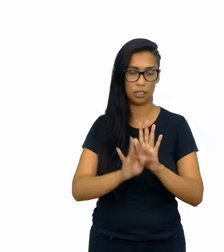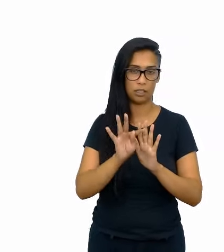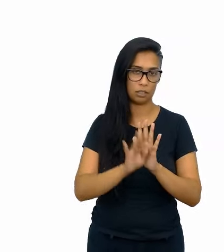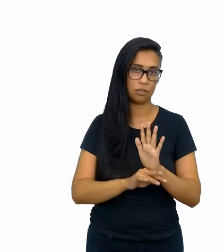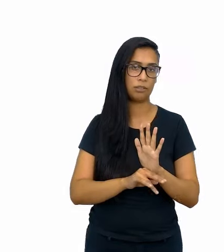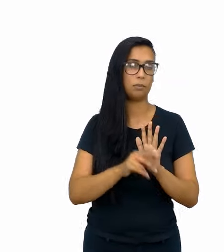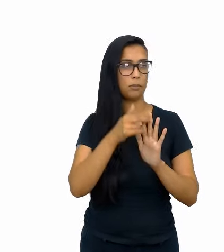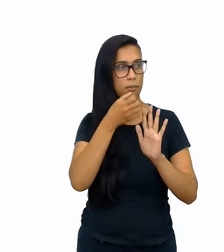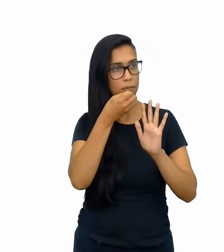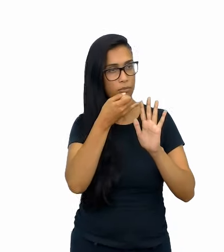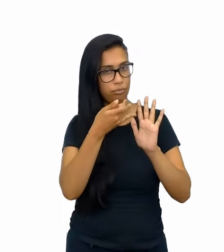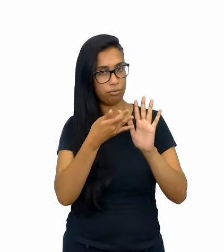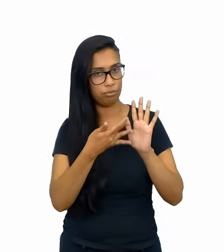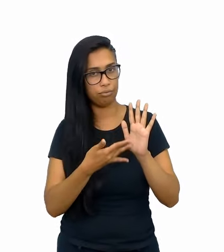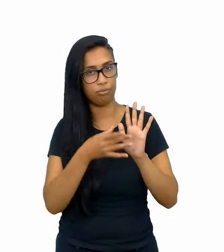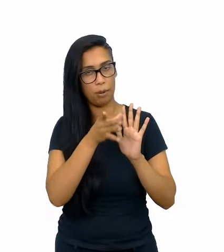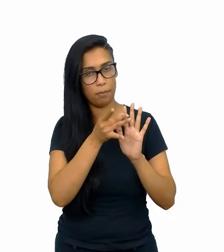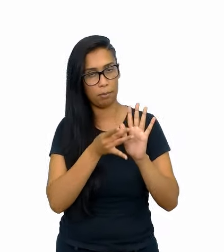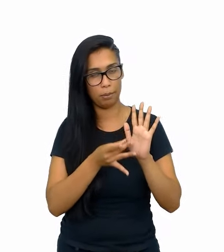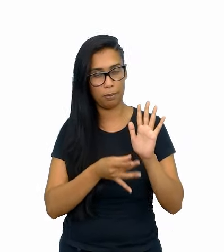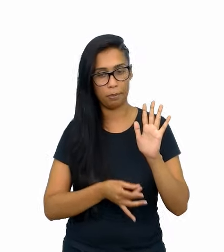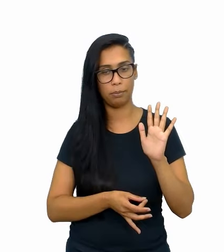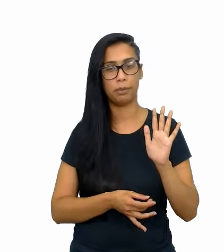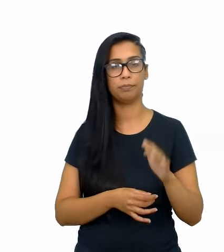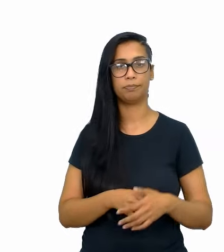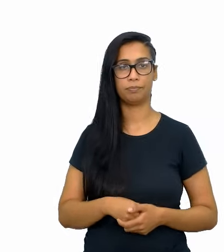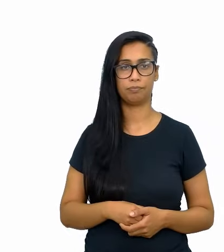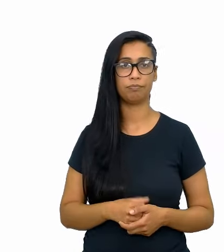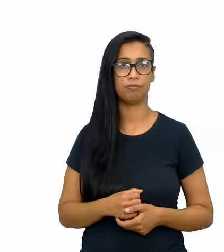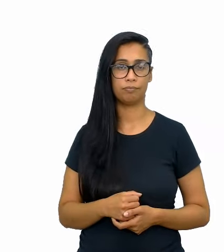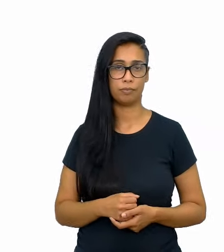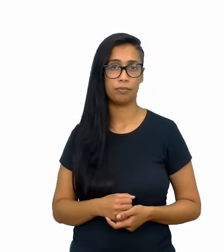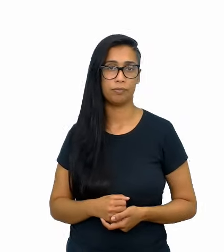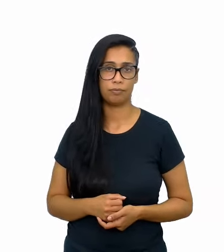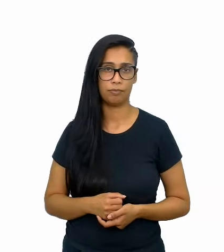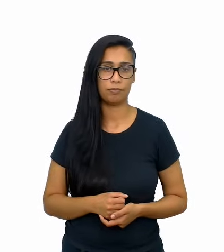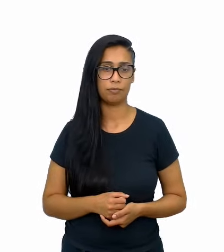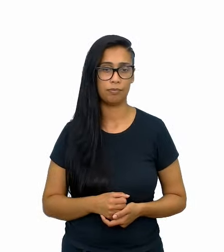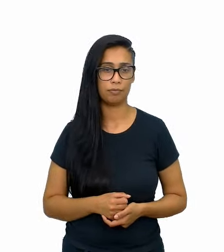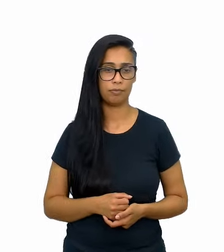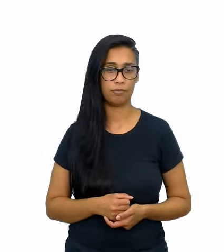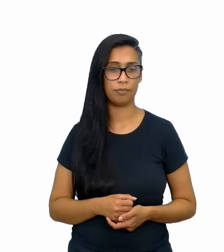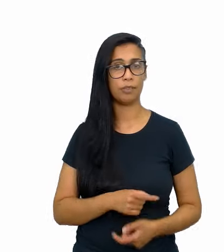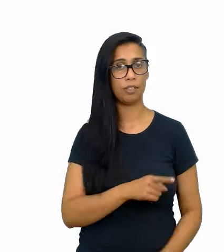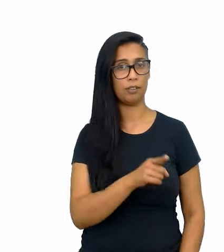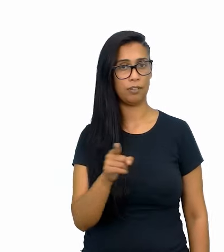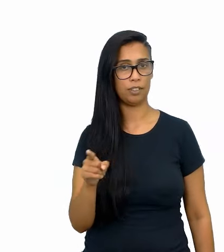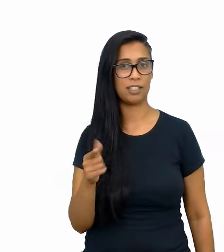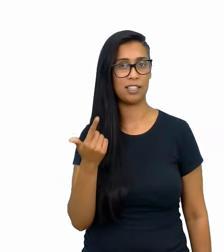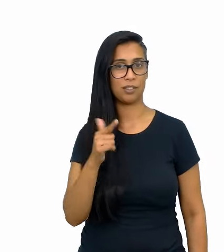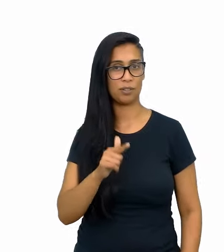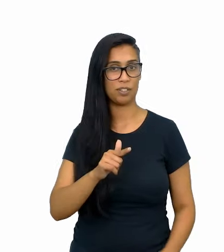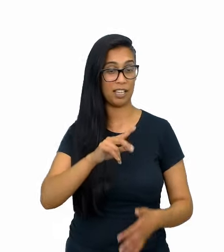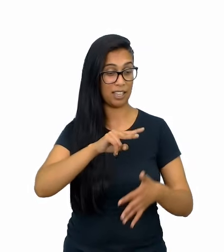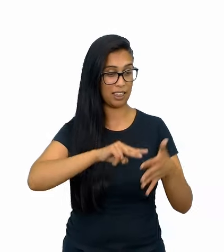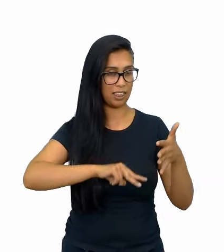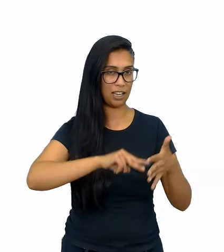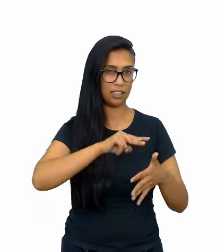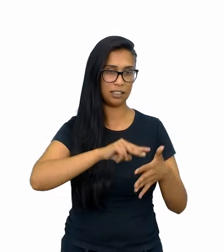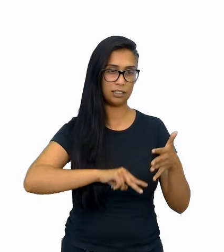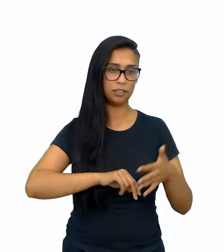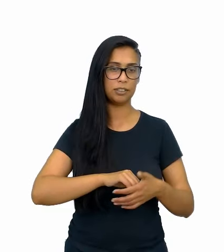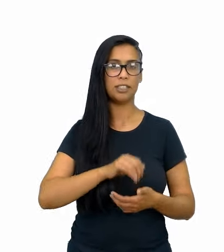essa vivência, essa experiência, né? E algumas questões, professores, podem ser lançadas ao longo da leitura,